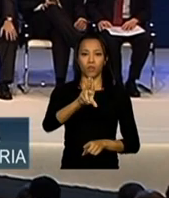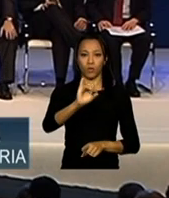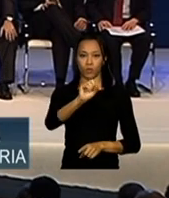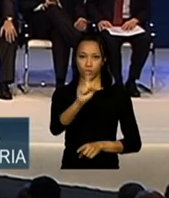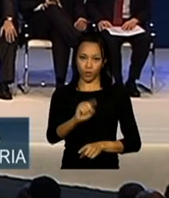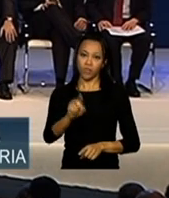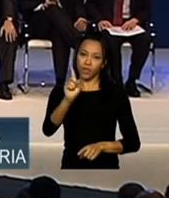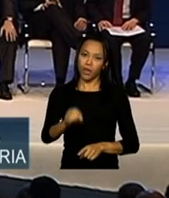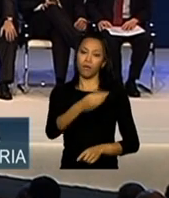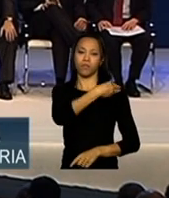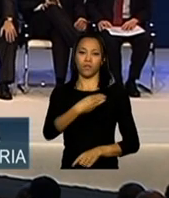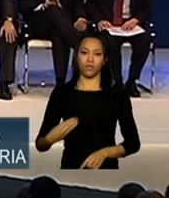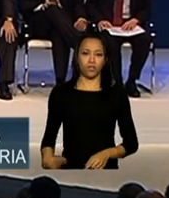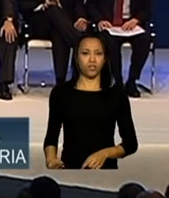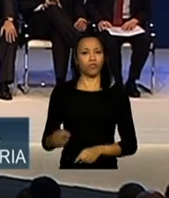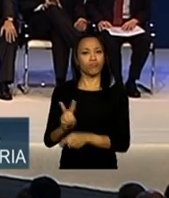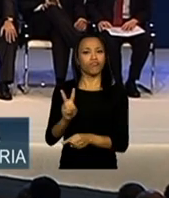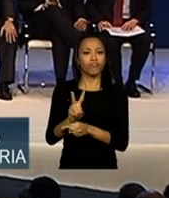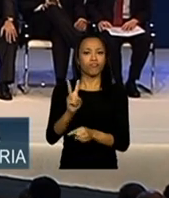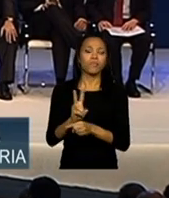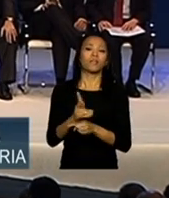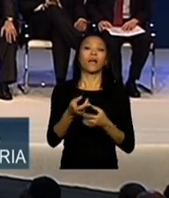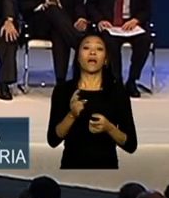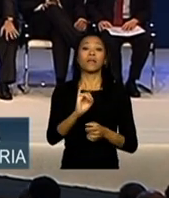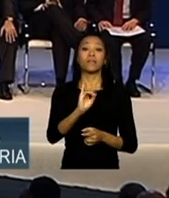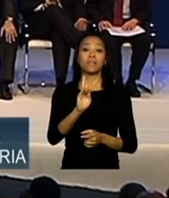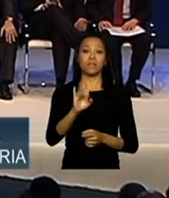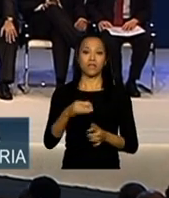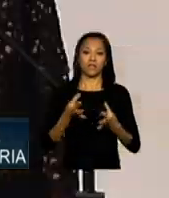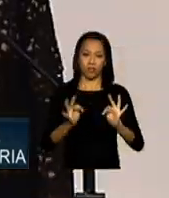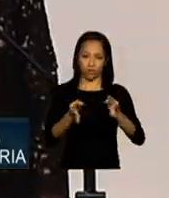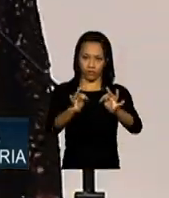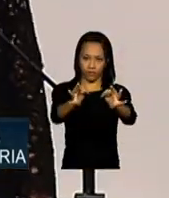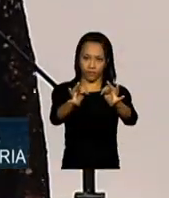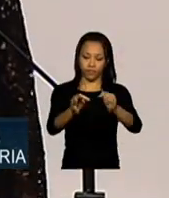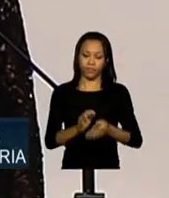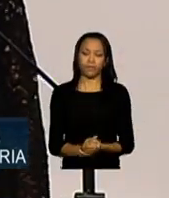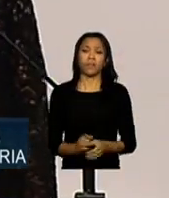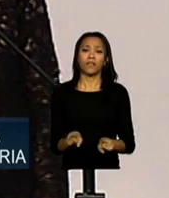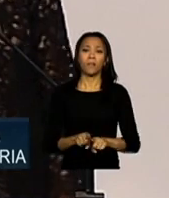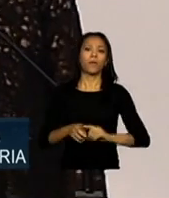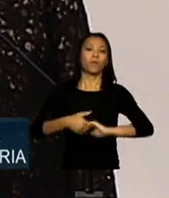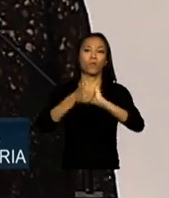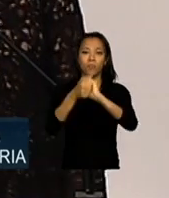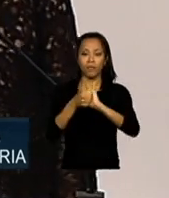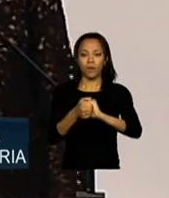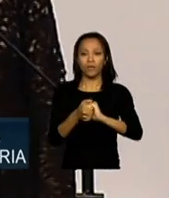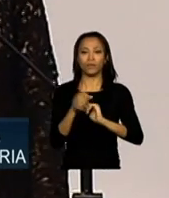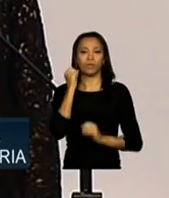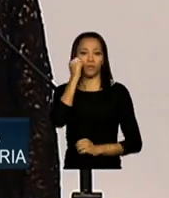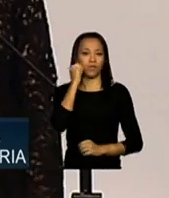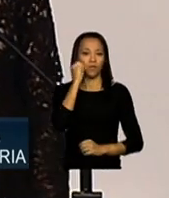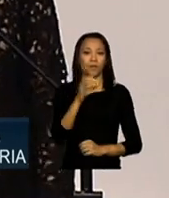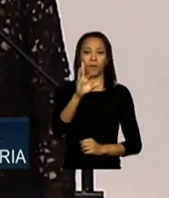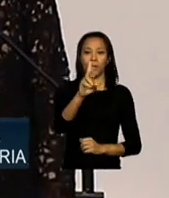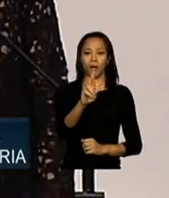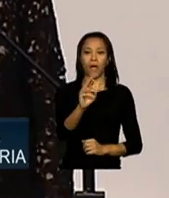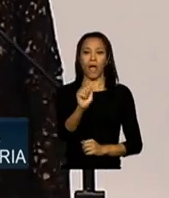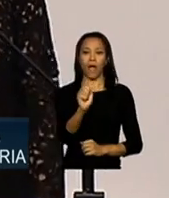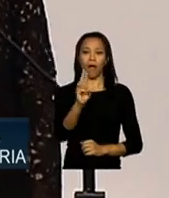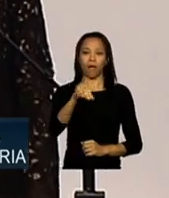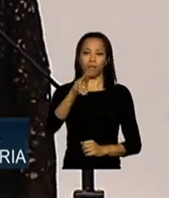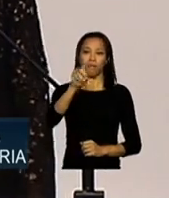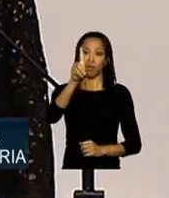Elias, ministro interino da Ciência, Tecnologia e Inovação. Cumprimento o senador Armando Monteiro